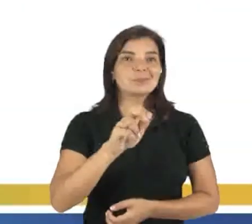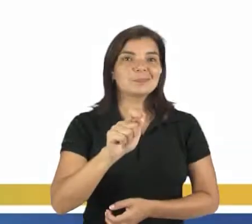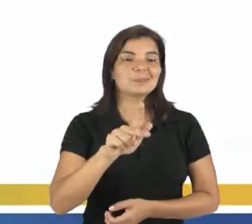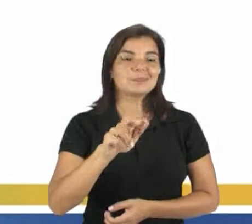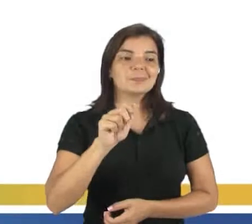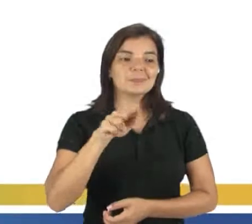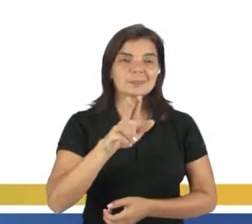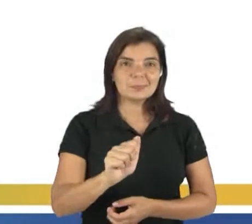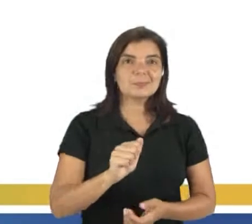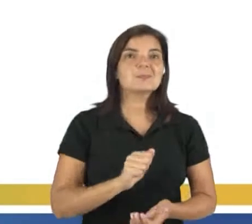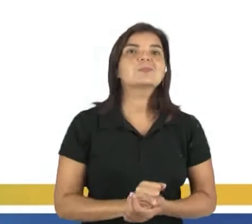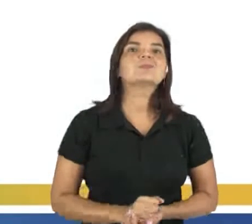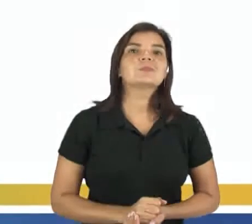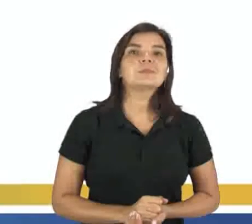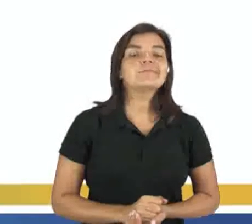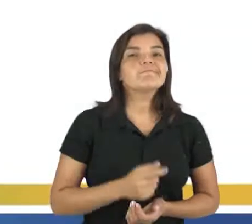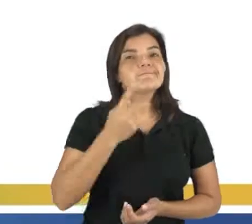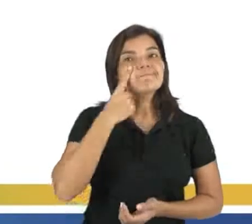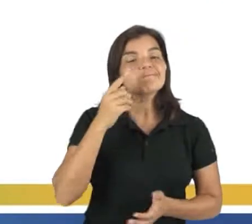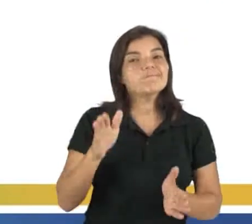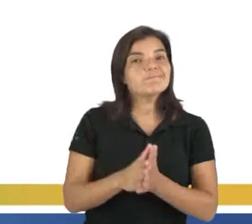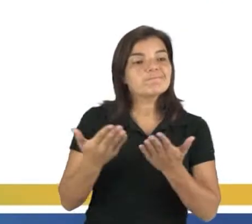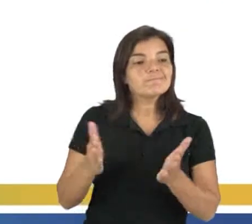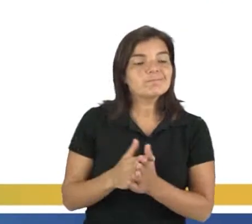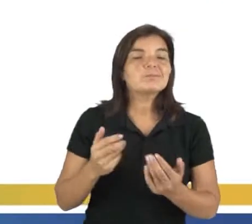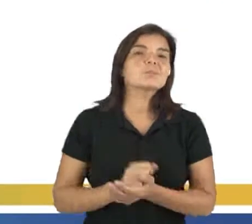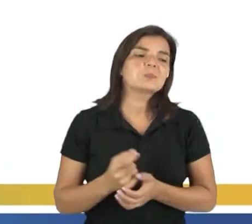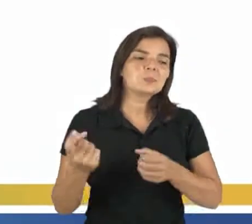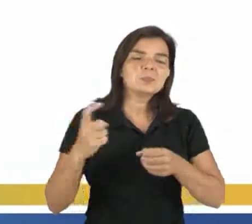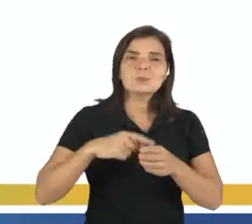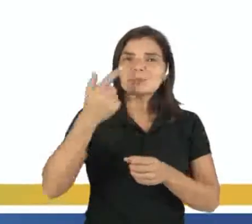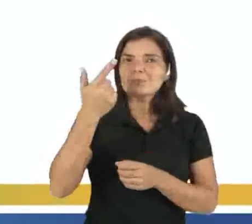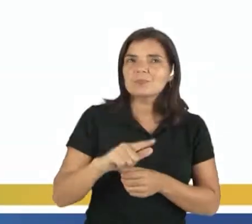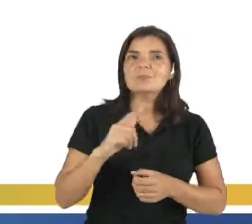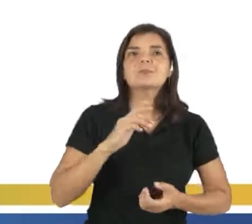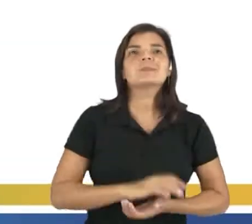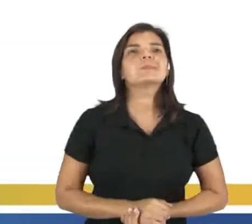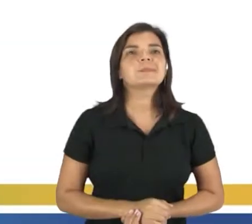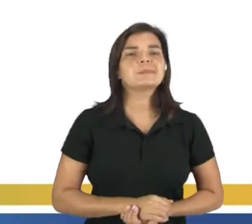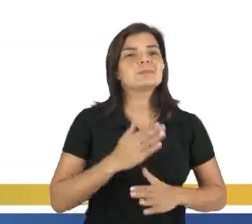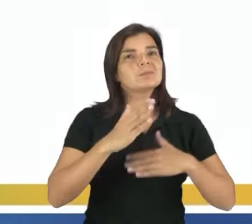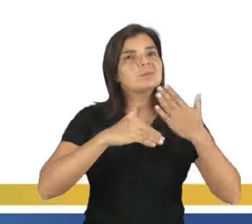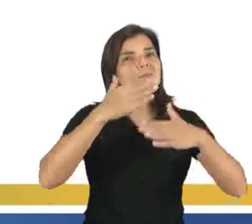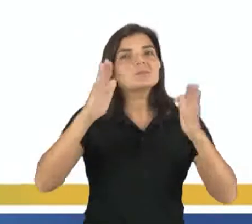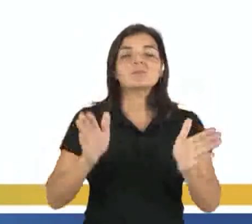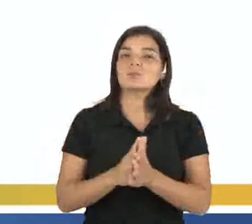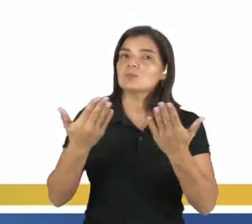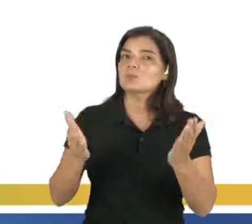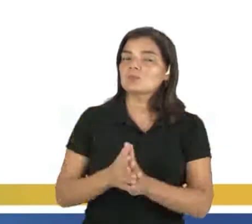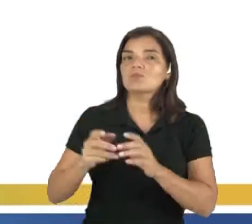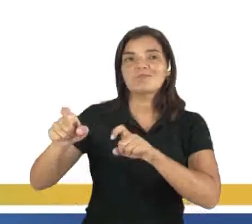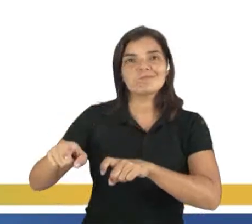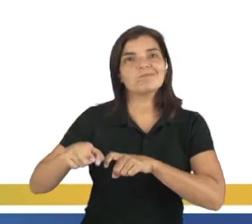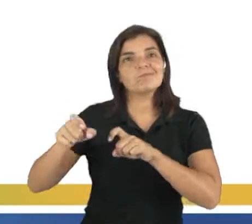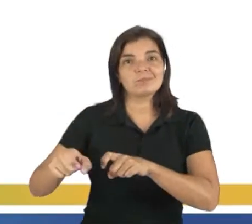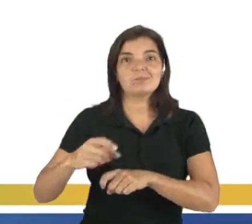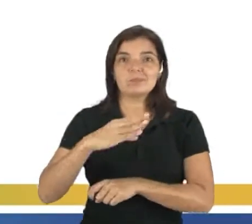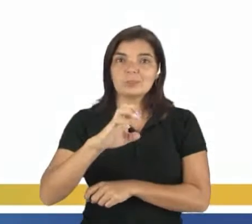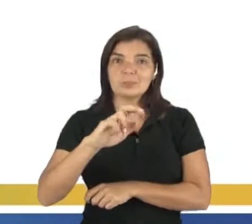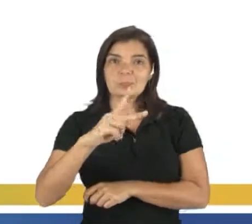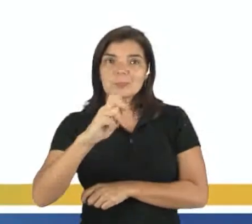da pobreza rural. Olha o detalhe aí. Já pensou? Retomou de novo o crescimento da pobreza no meio rural. Segundo